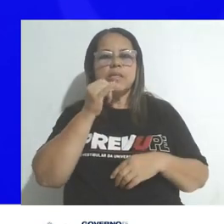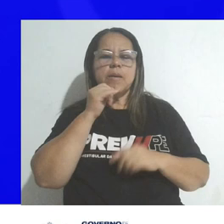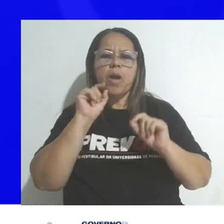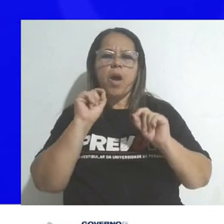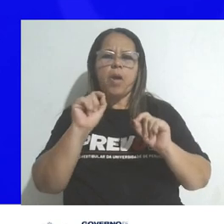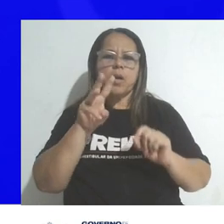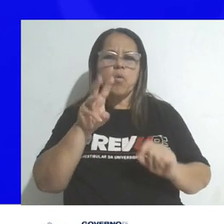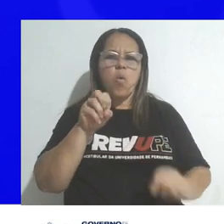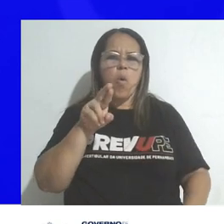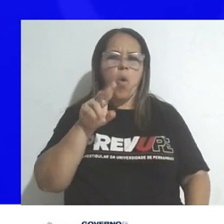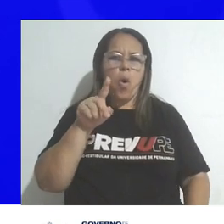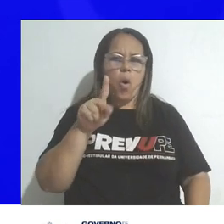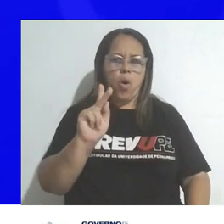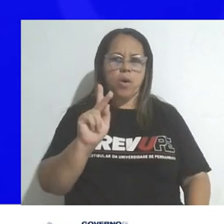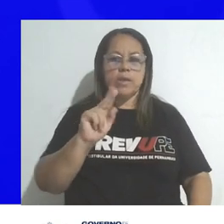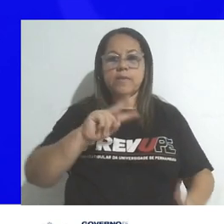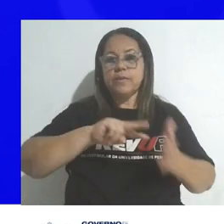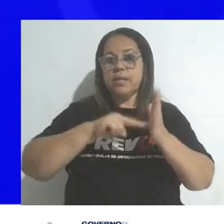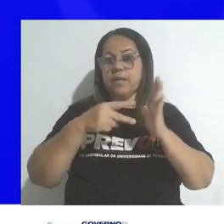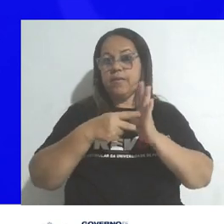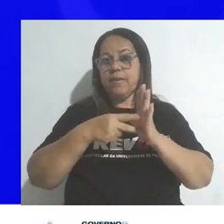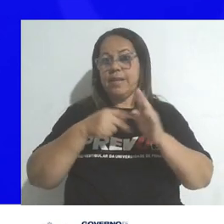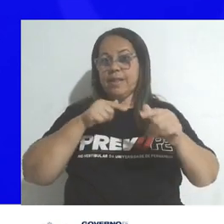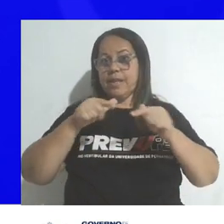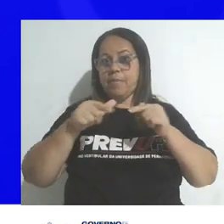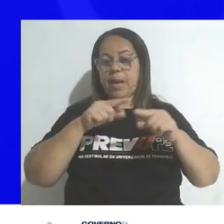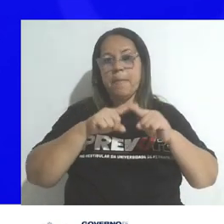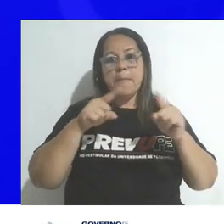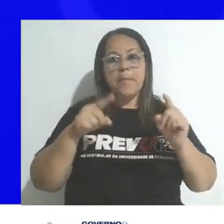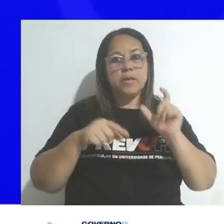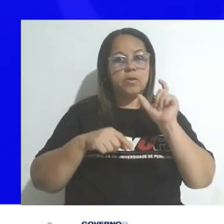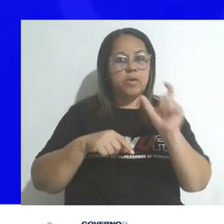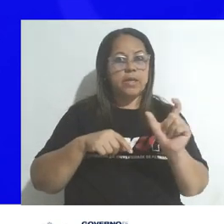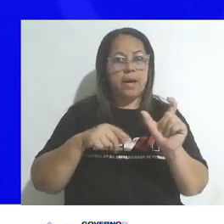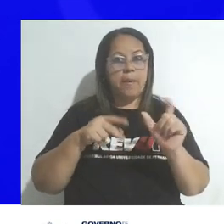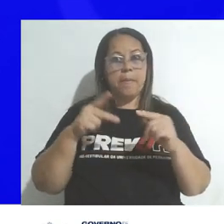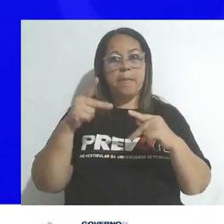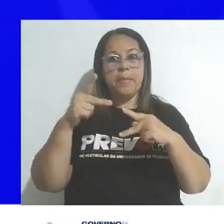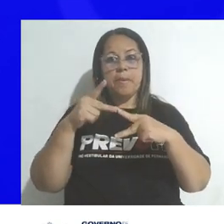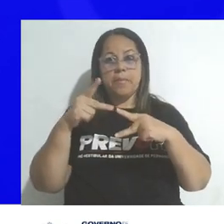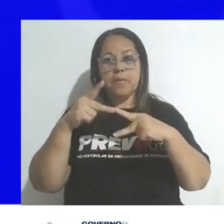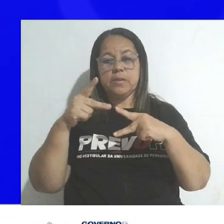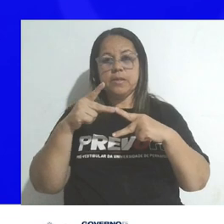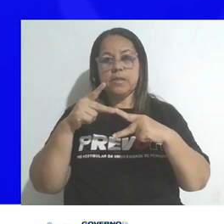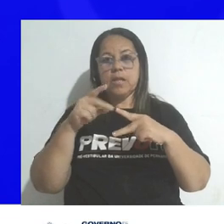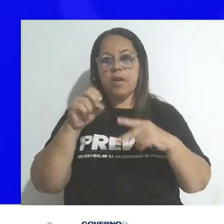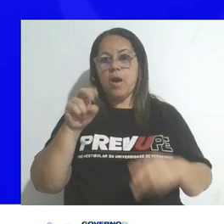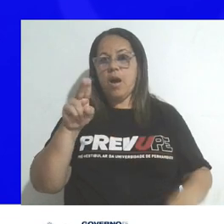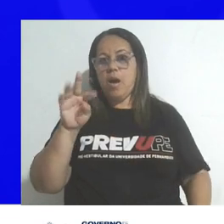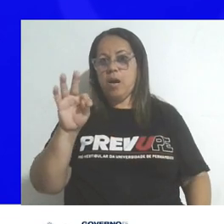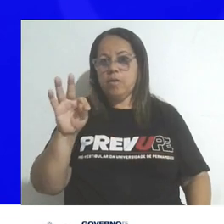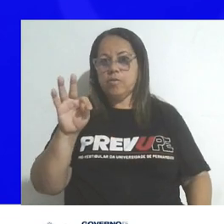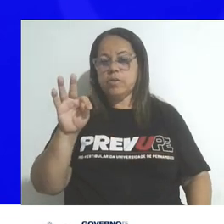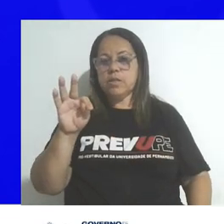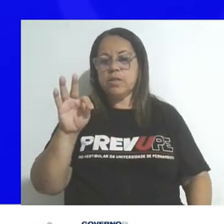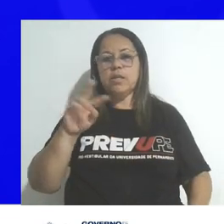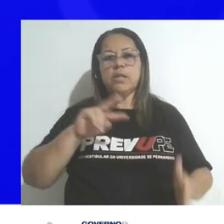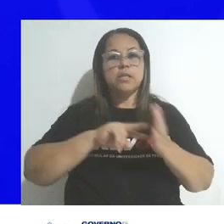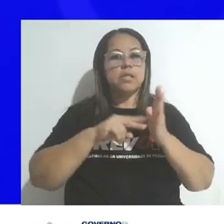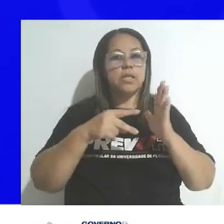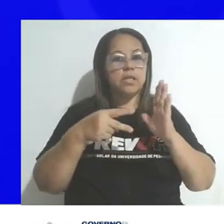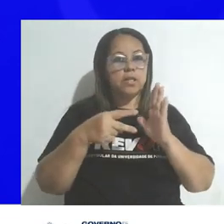work. Work sozinho indica trabalhar, mas se eu colocar a preposição out, vira a expressão workout, que